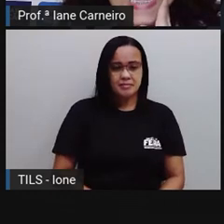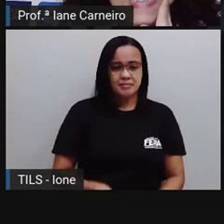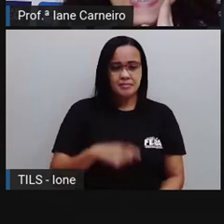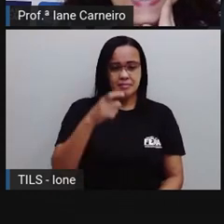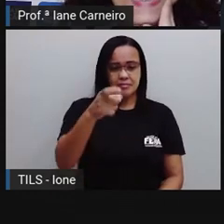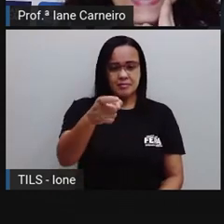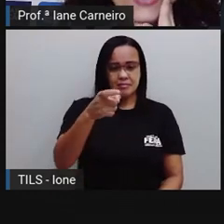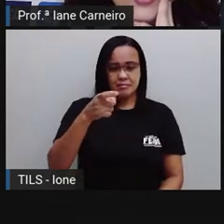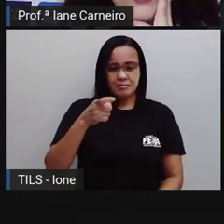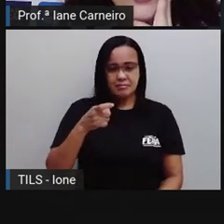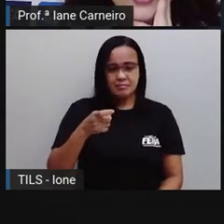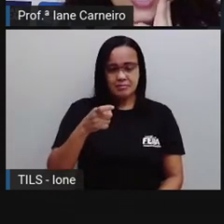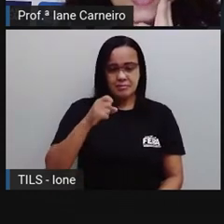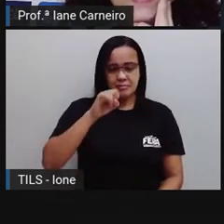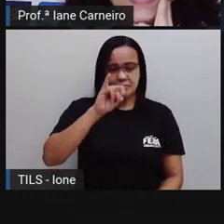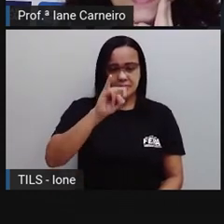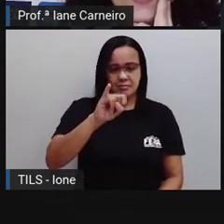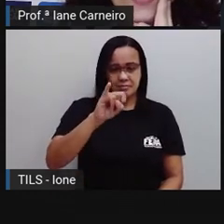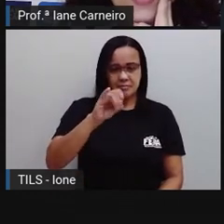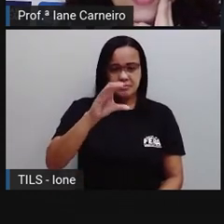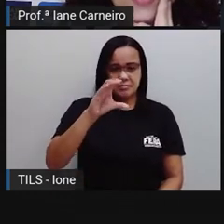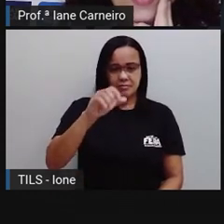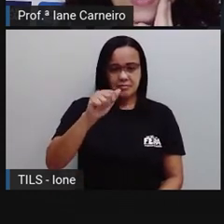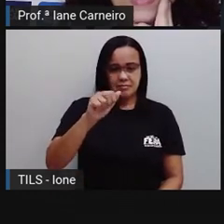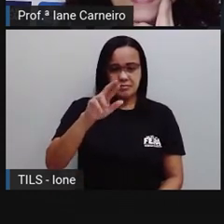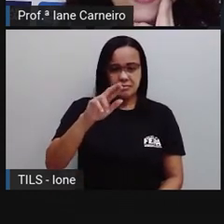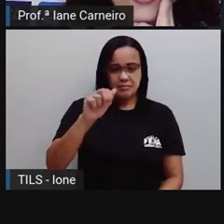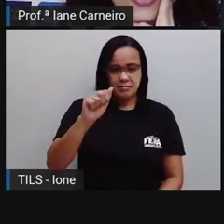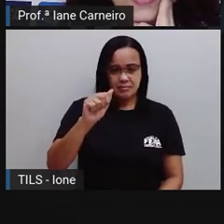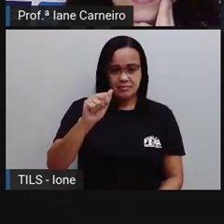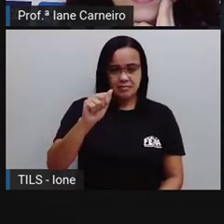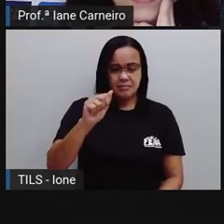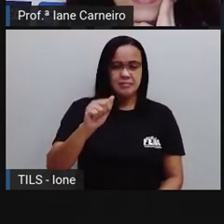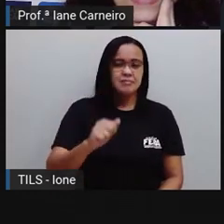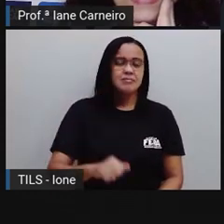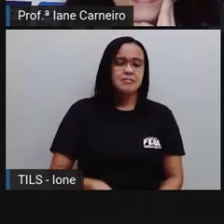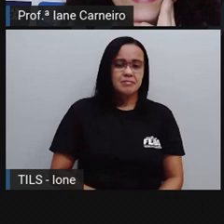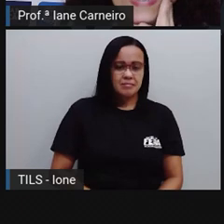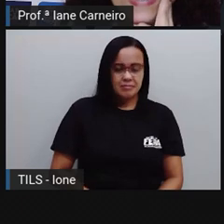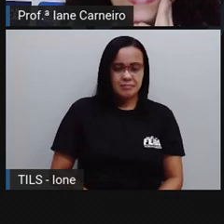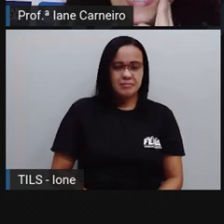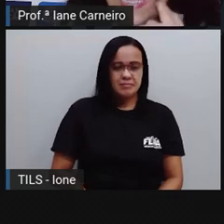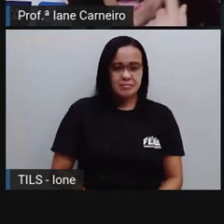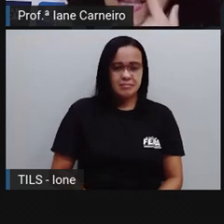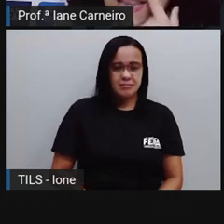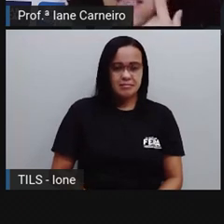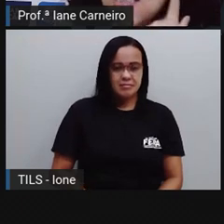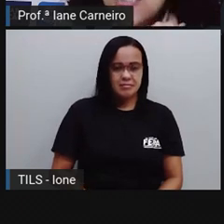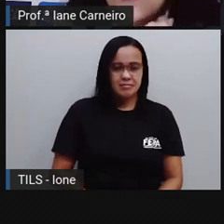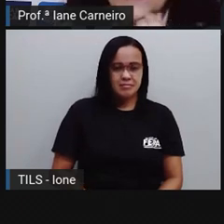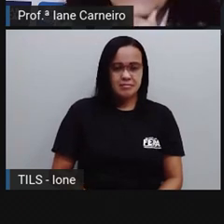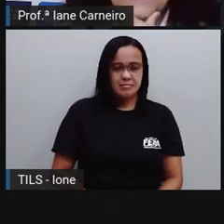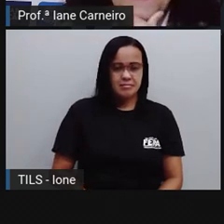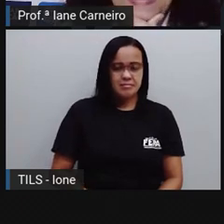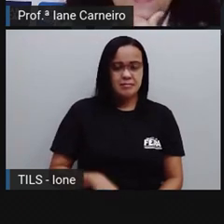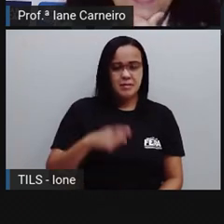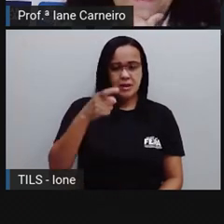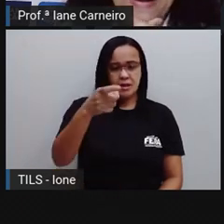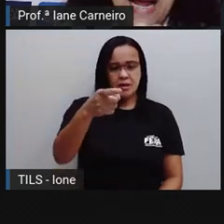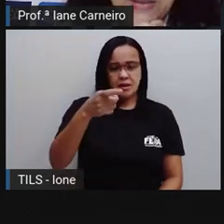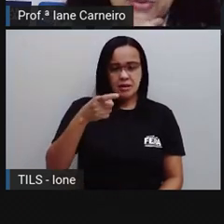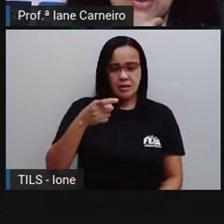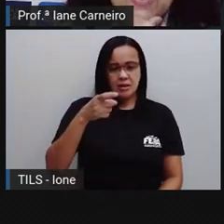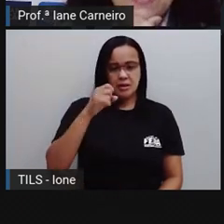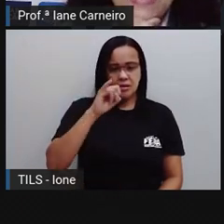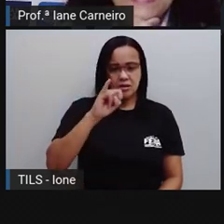é a letra x né o letra x letra tá escrito aí a